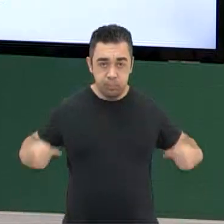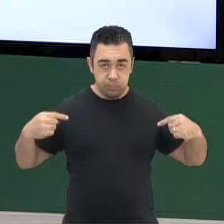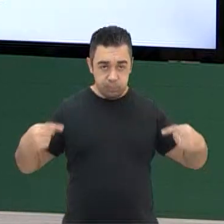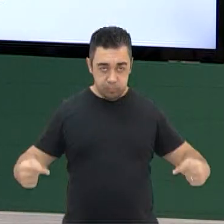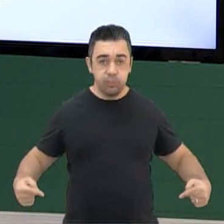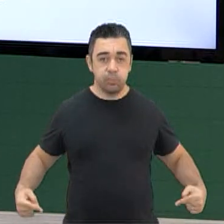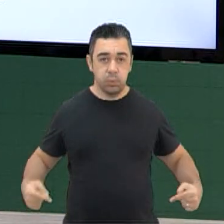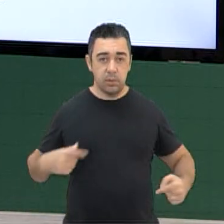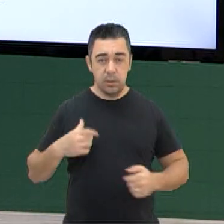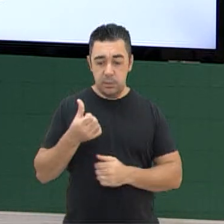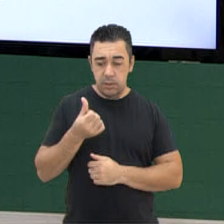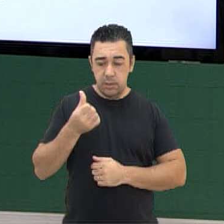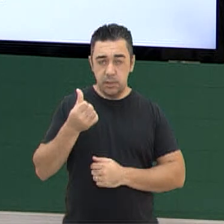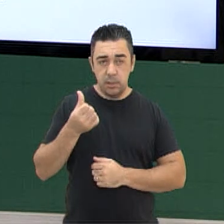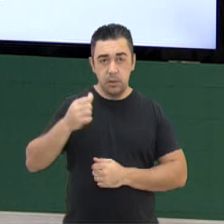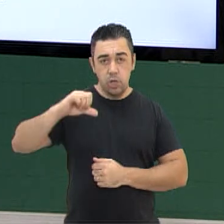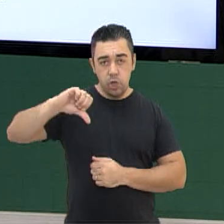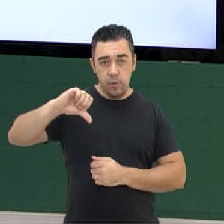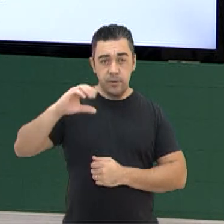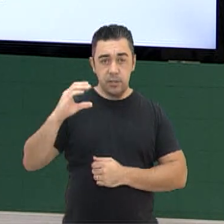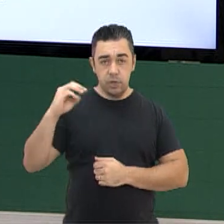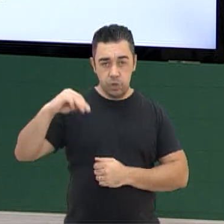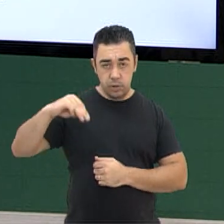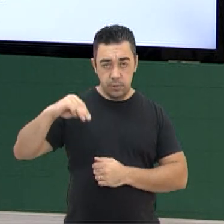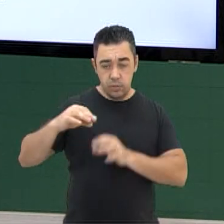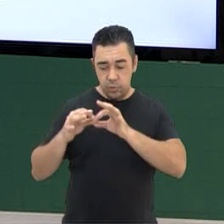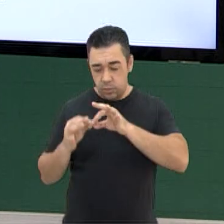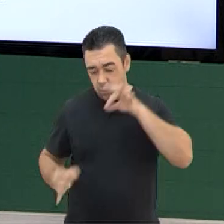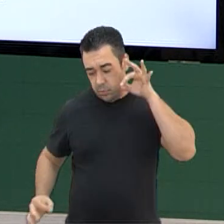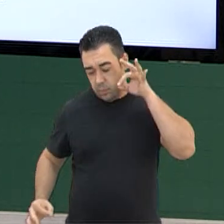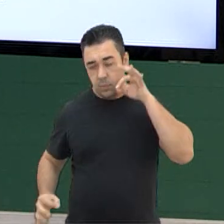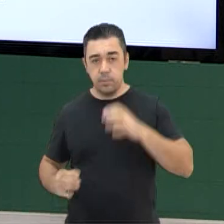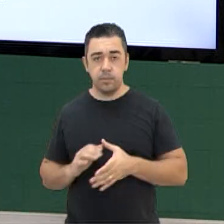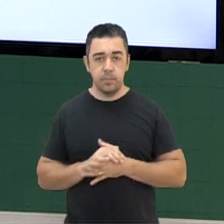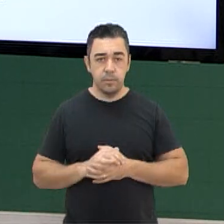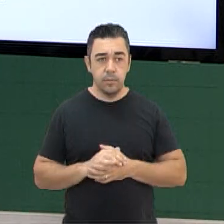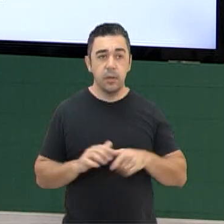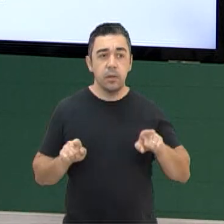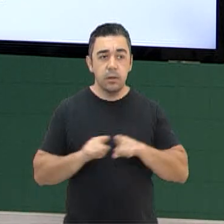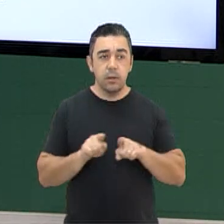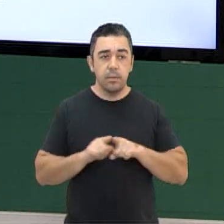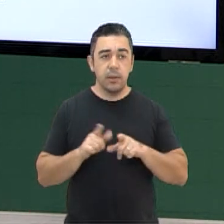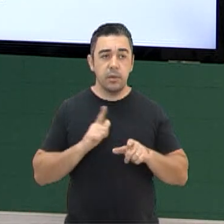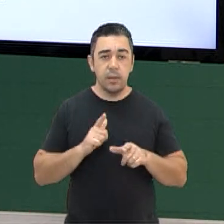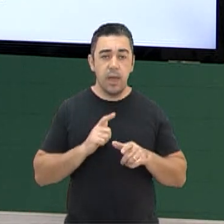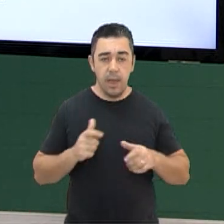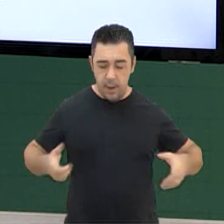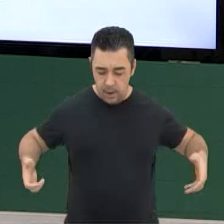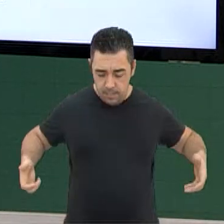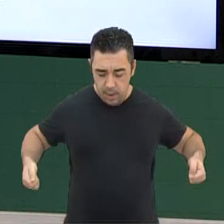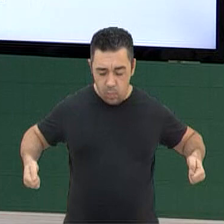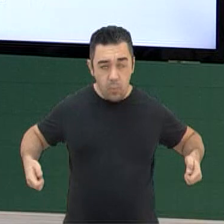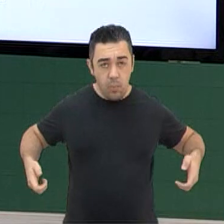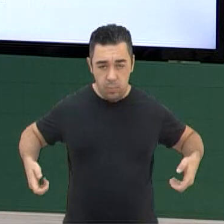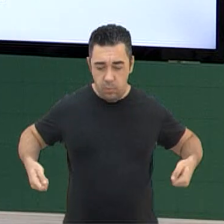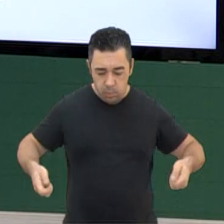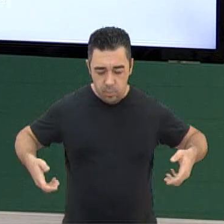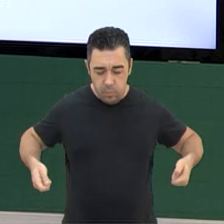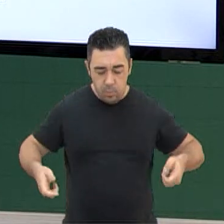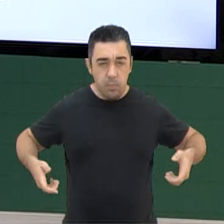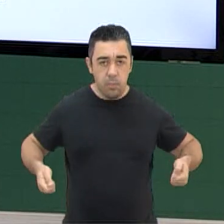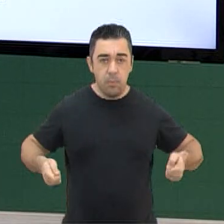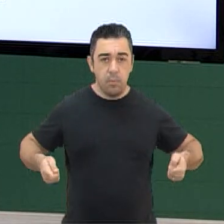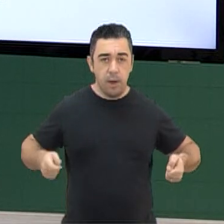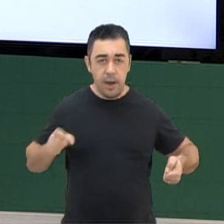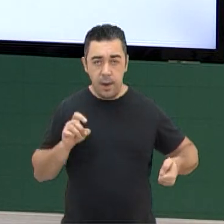devem possuir no máximo 69 centímetros de diâmetro e deve haver um suporte para as mãos em cada roda